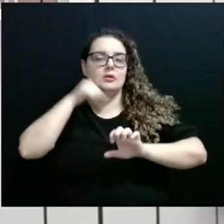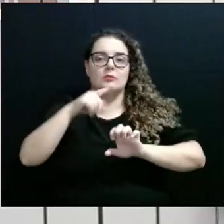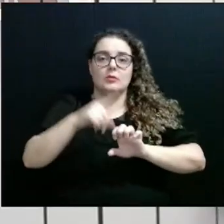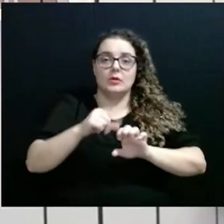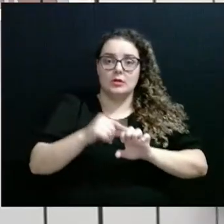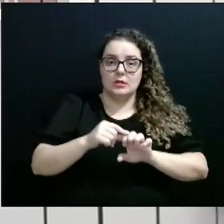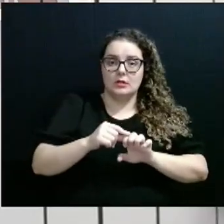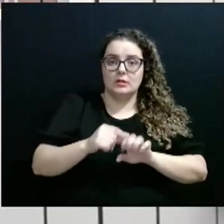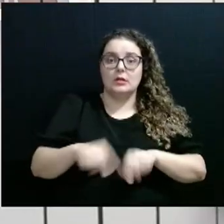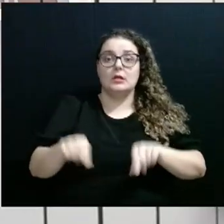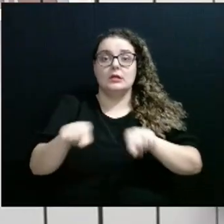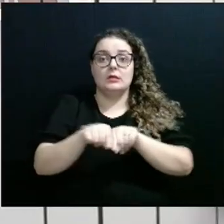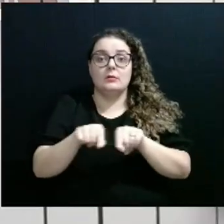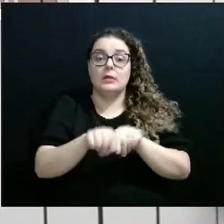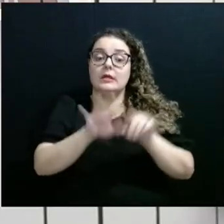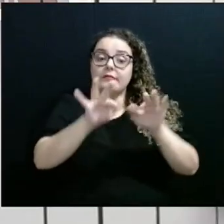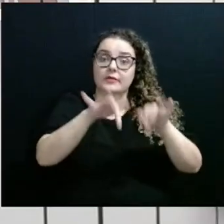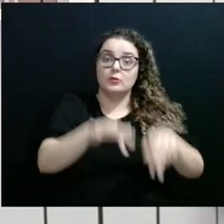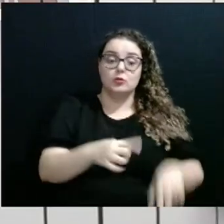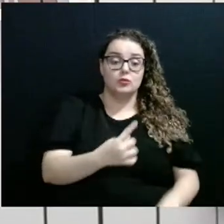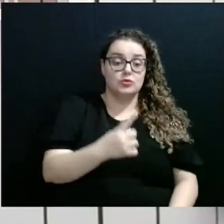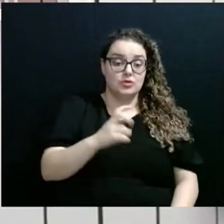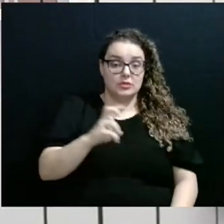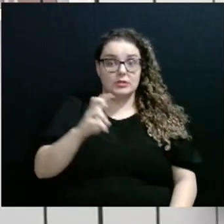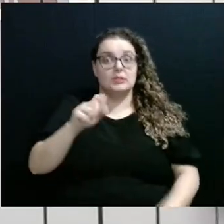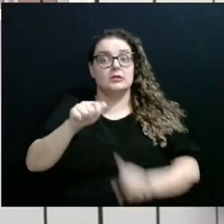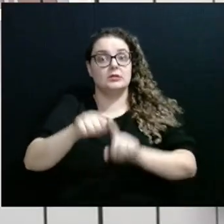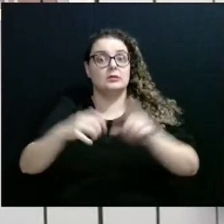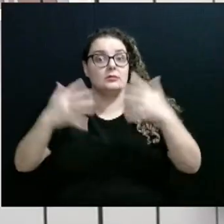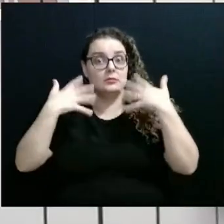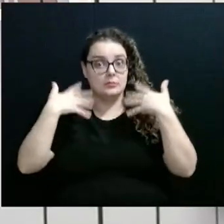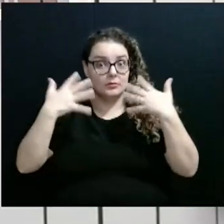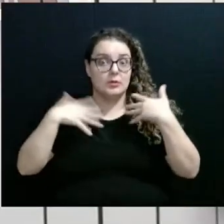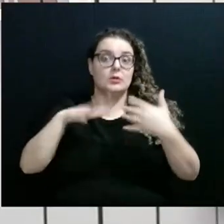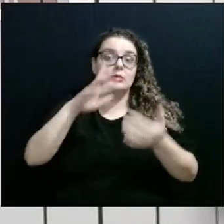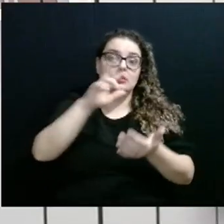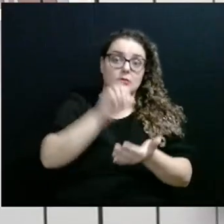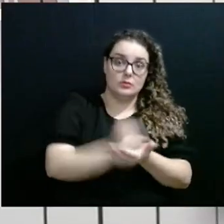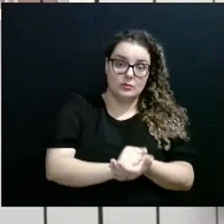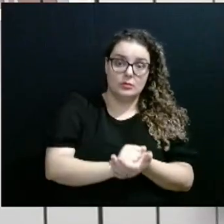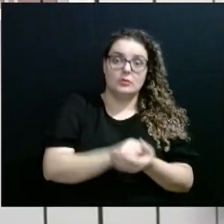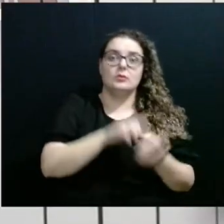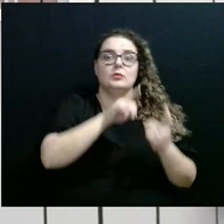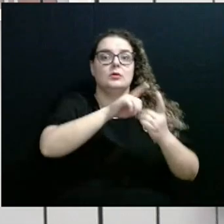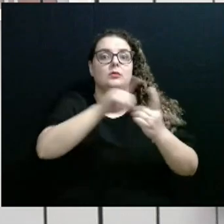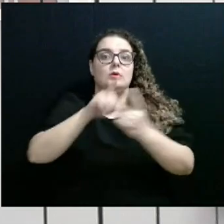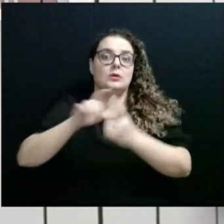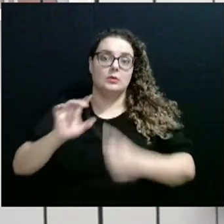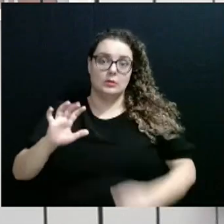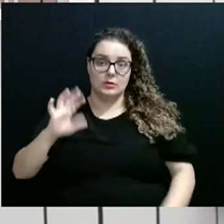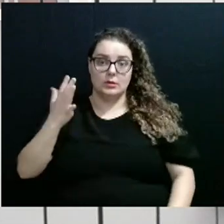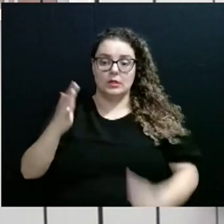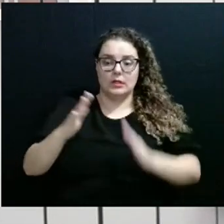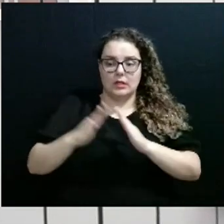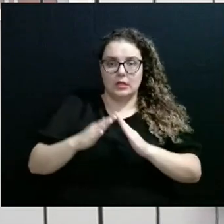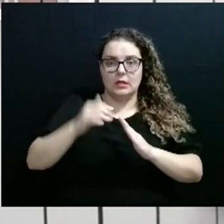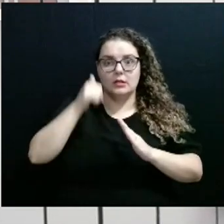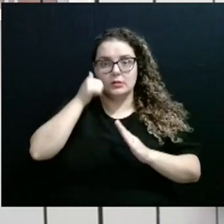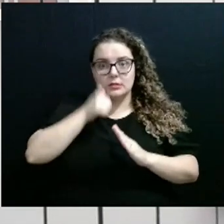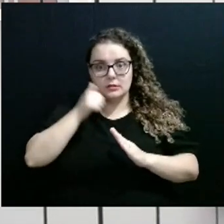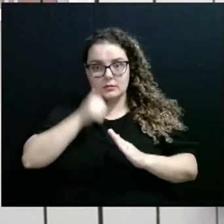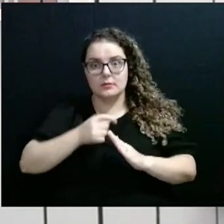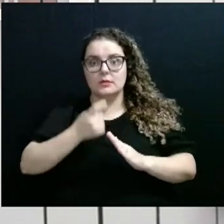termina no dia 15 de janeiro, essas inscrições, hein? E aí o atendimento ocorre na Casa da Mulher Campineira, que fica na